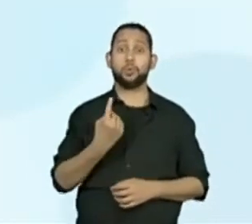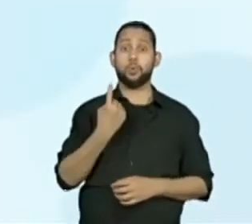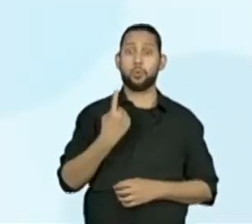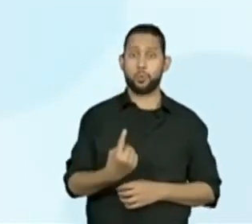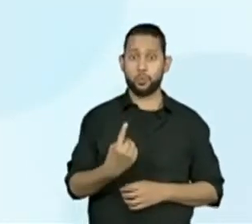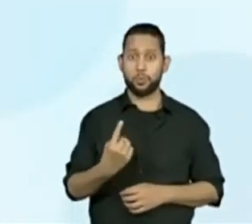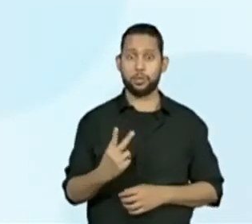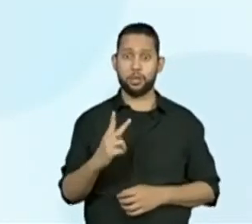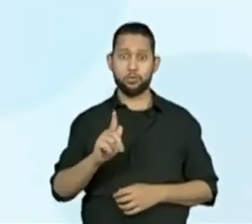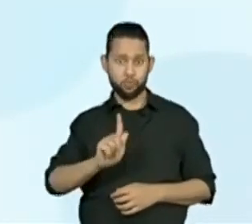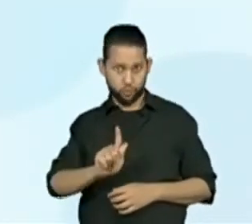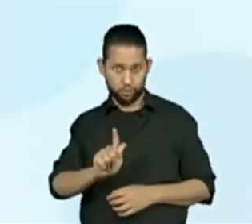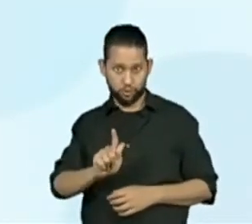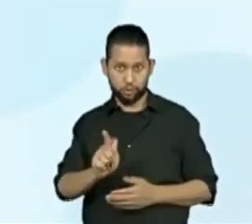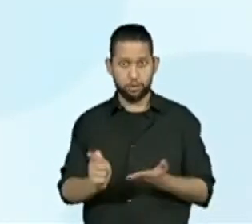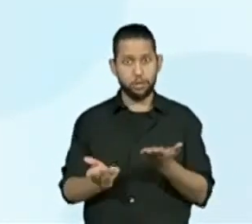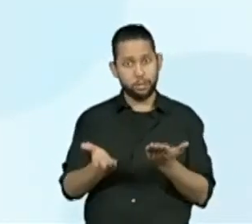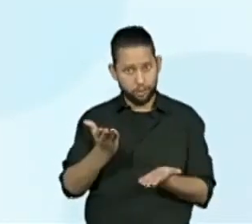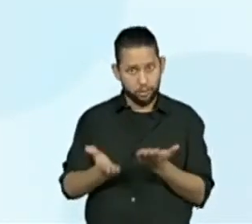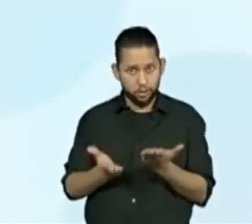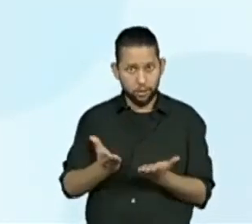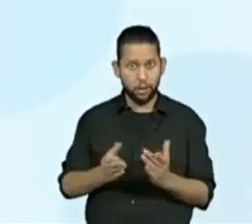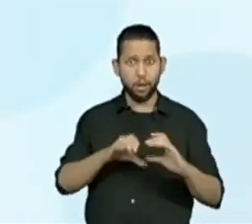quilo da abóbora